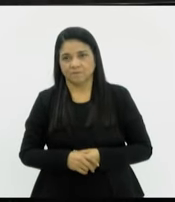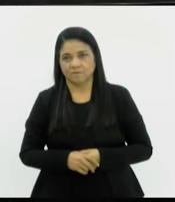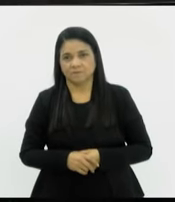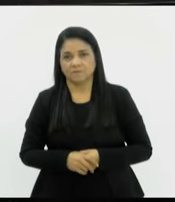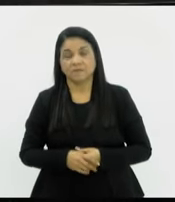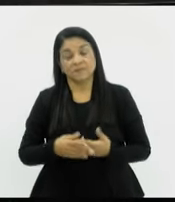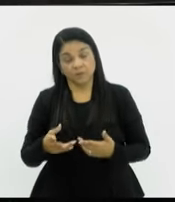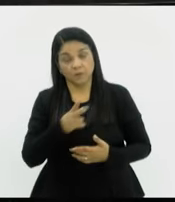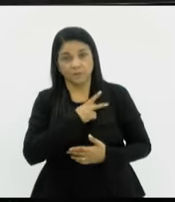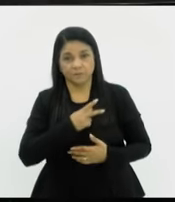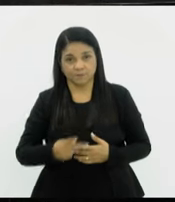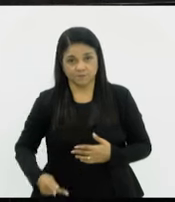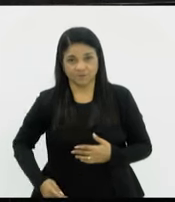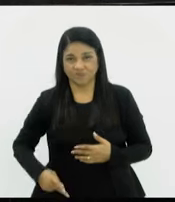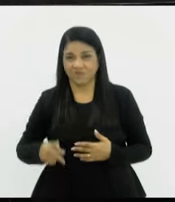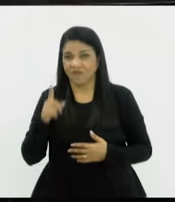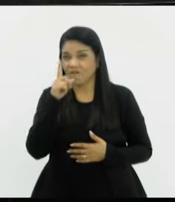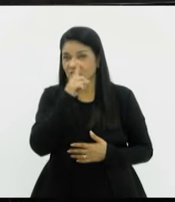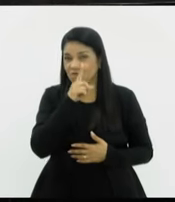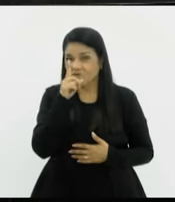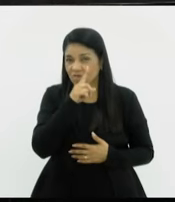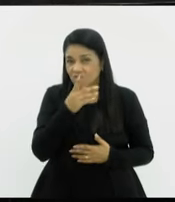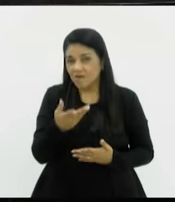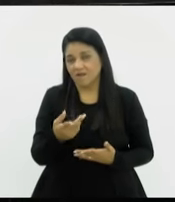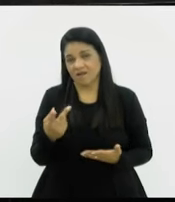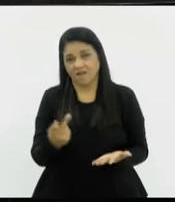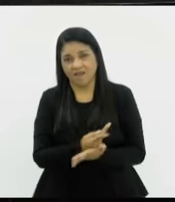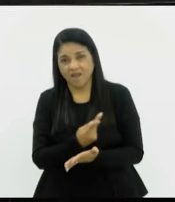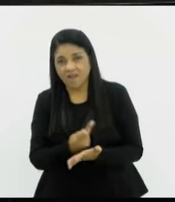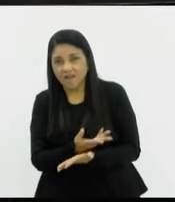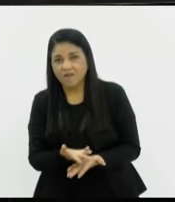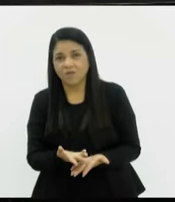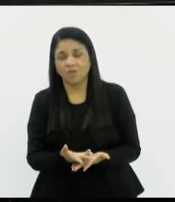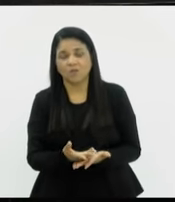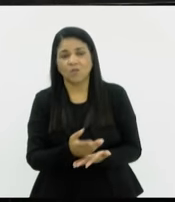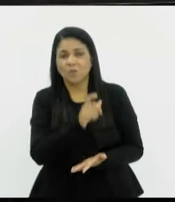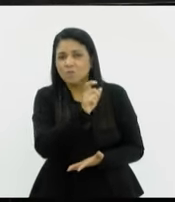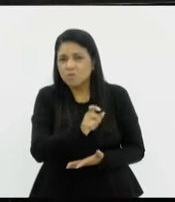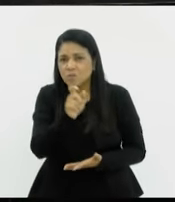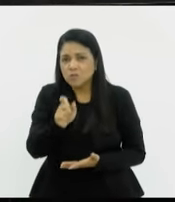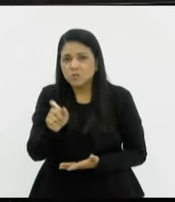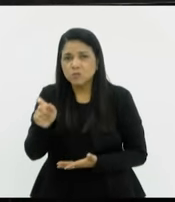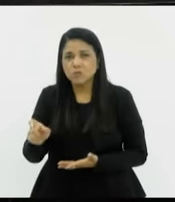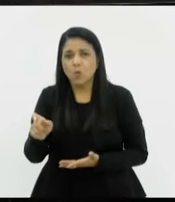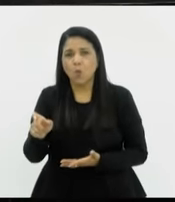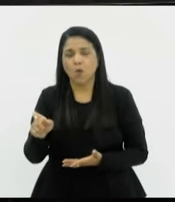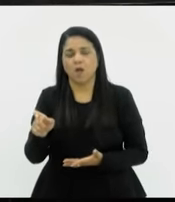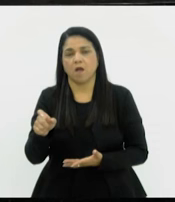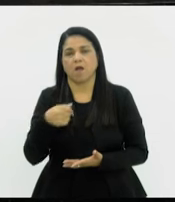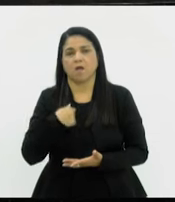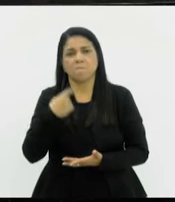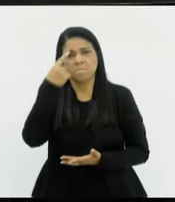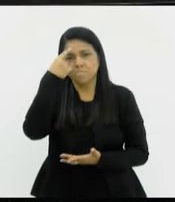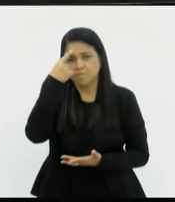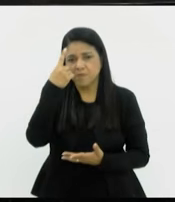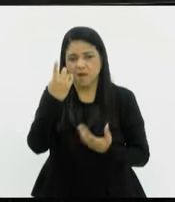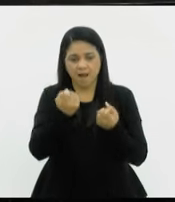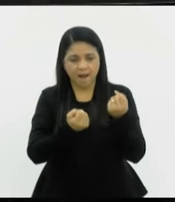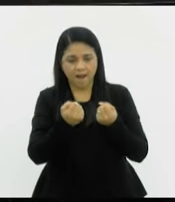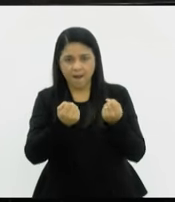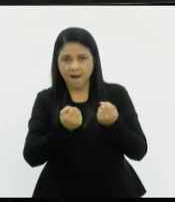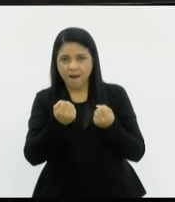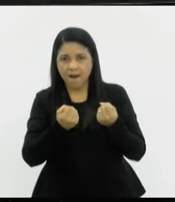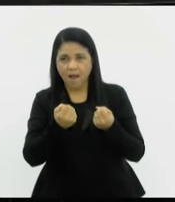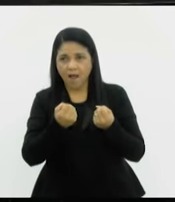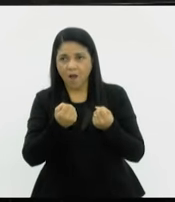presidente, é um erro as pessoas acharem que o carro é